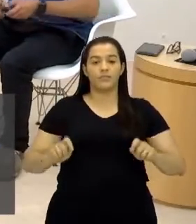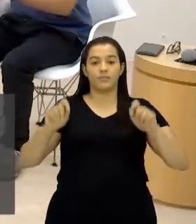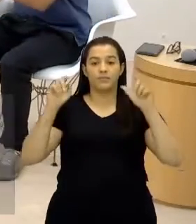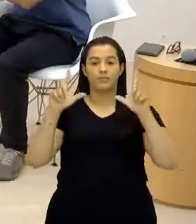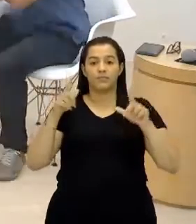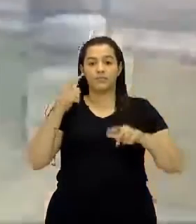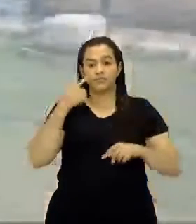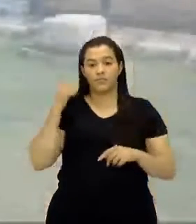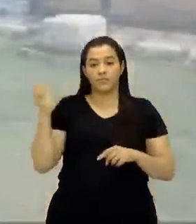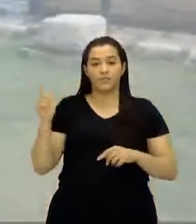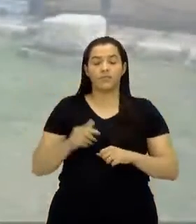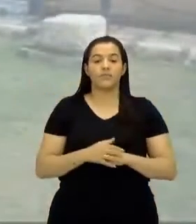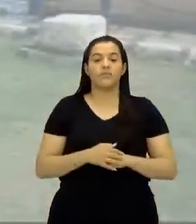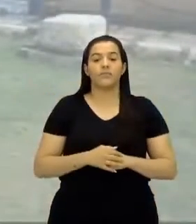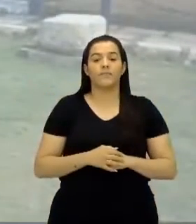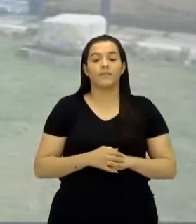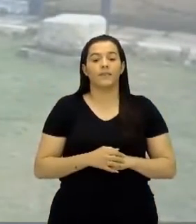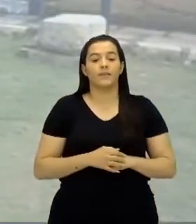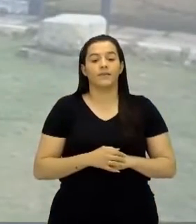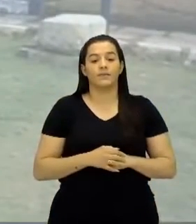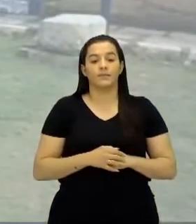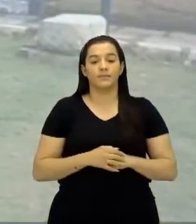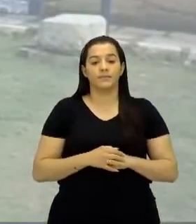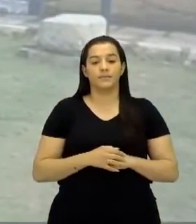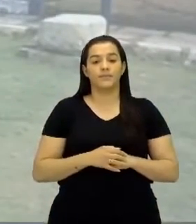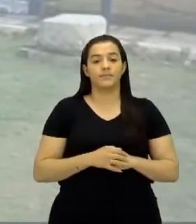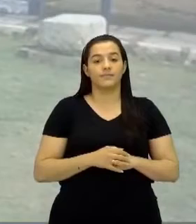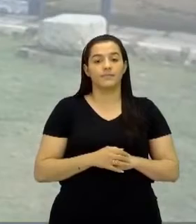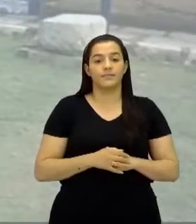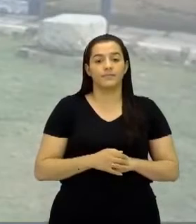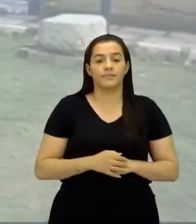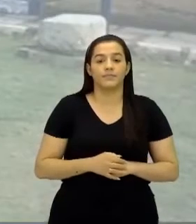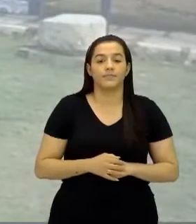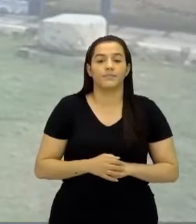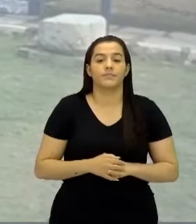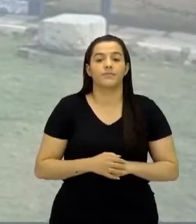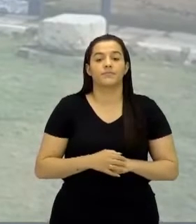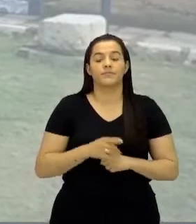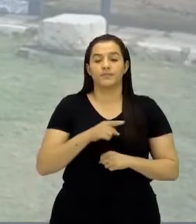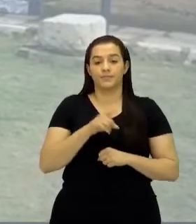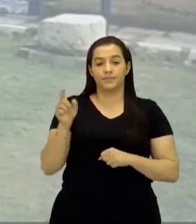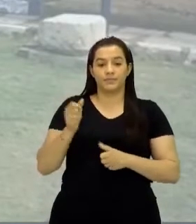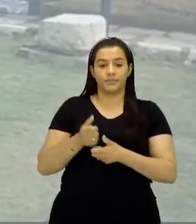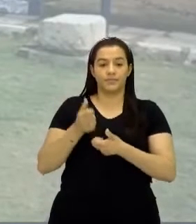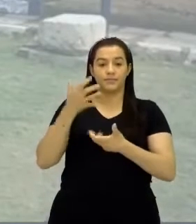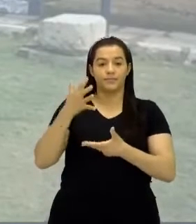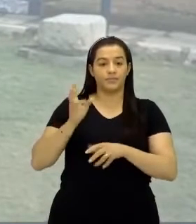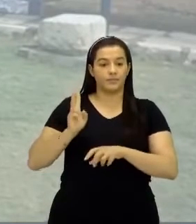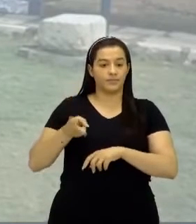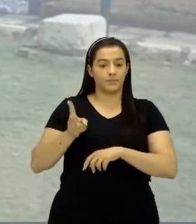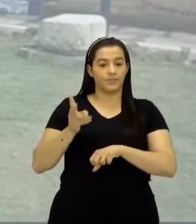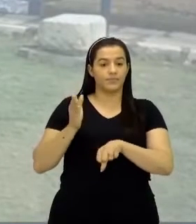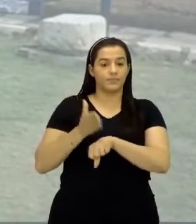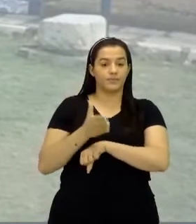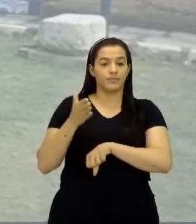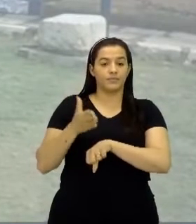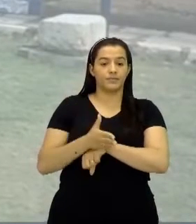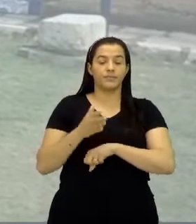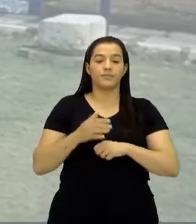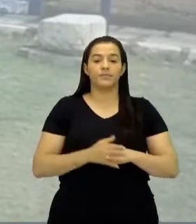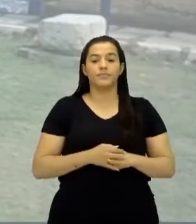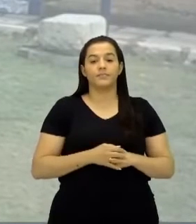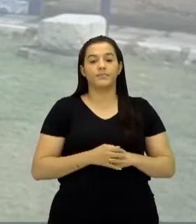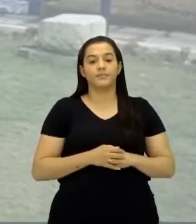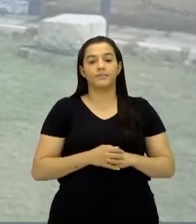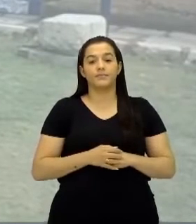tela pra gente, por favor. Claro. E aí, muito obrigada. Então, Pro, continua no chat. Muito obrigada aqui pela sua participação. Eu